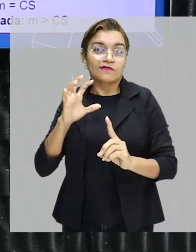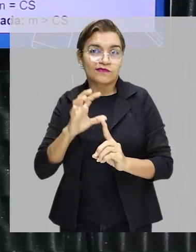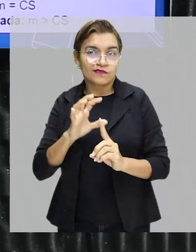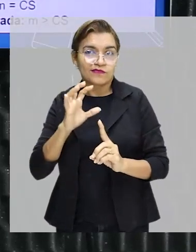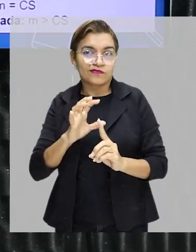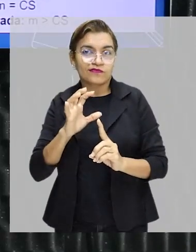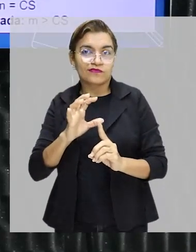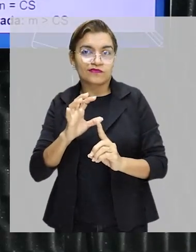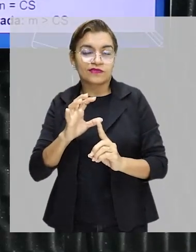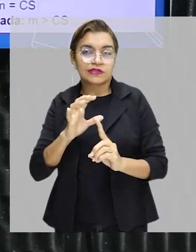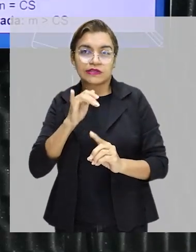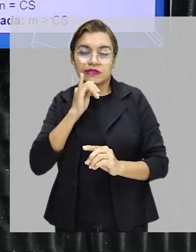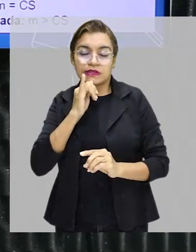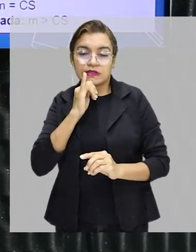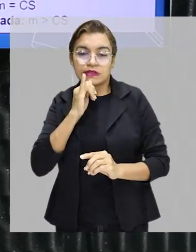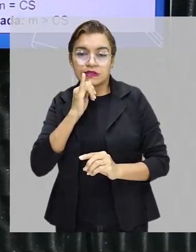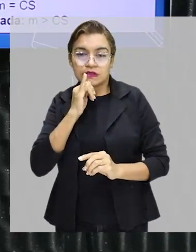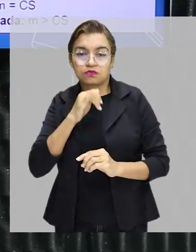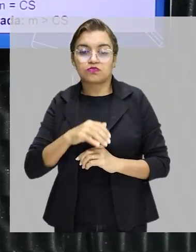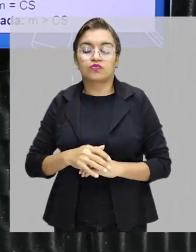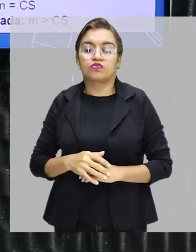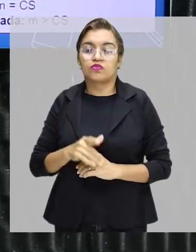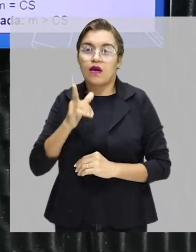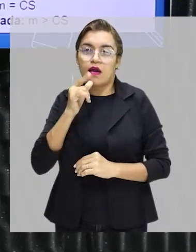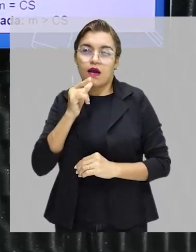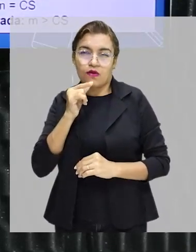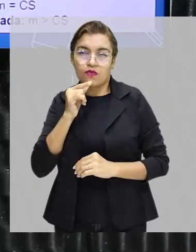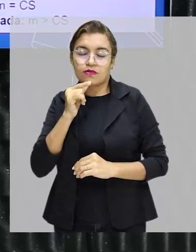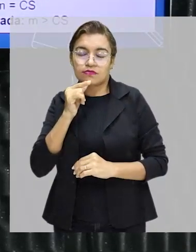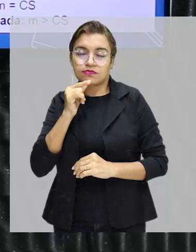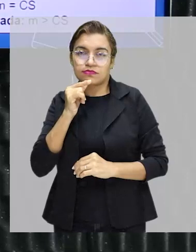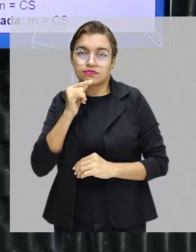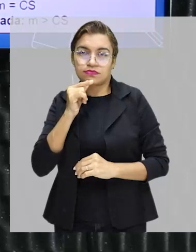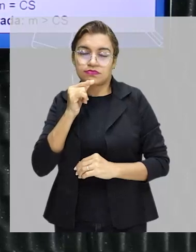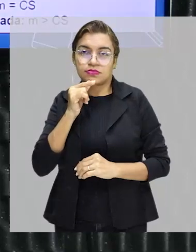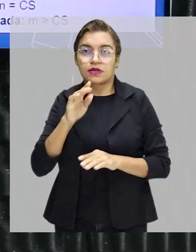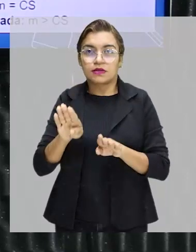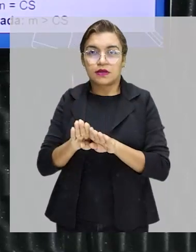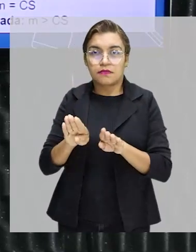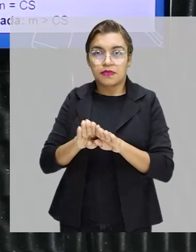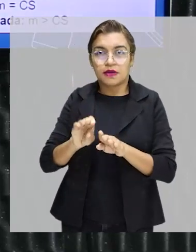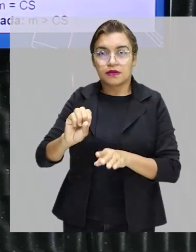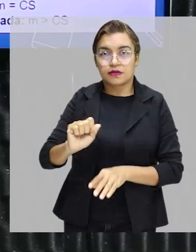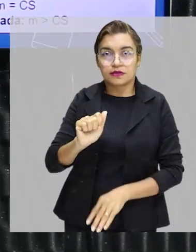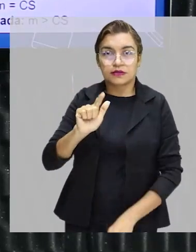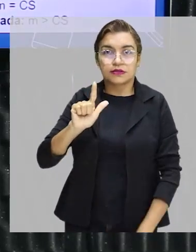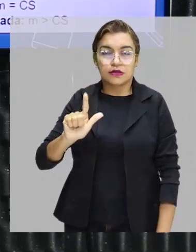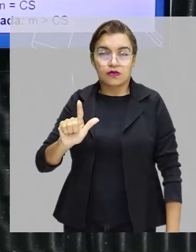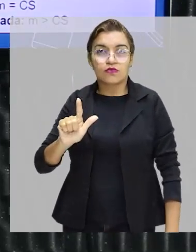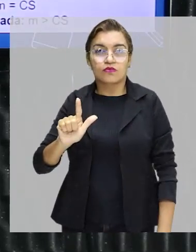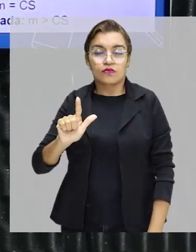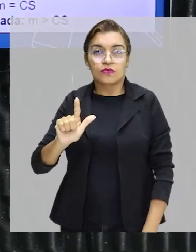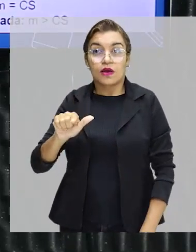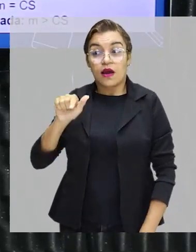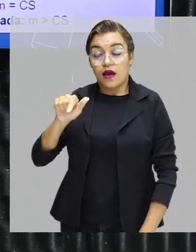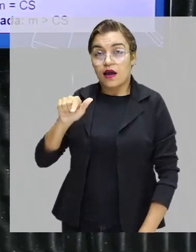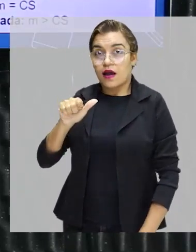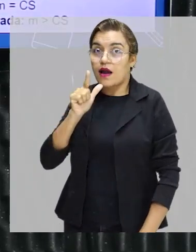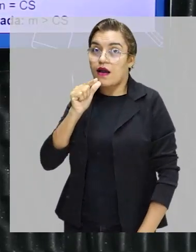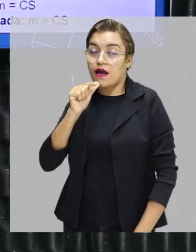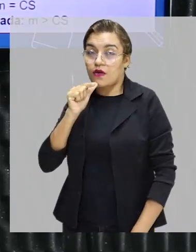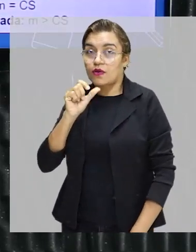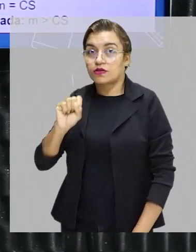promover a dissolução, certo? Água e sal. A água é o nosso solvente, o sal,